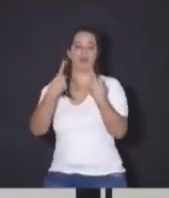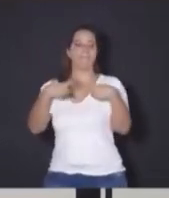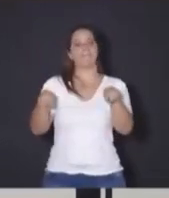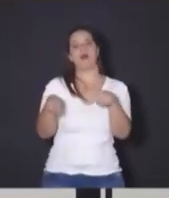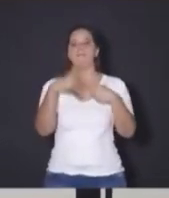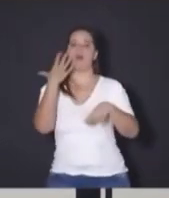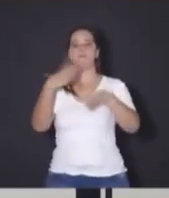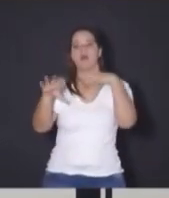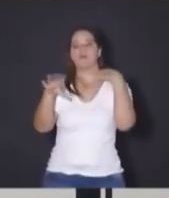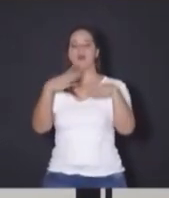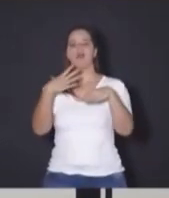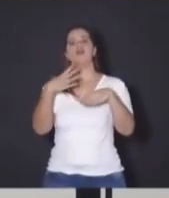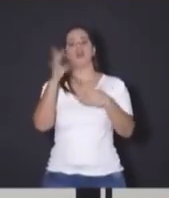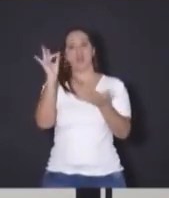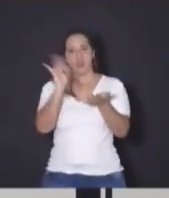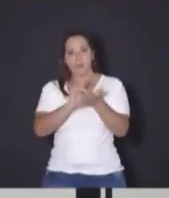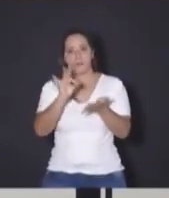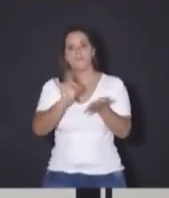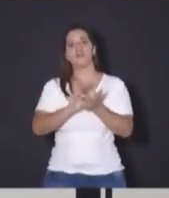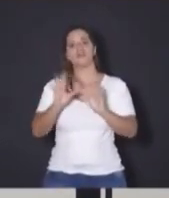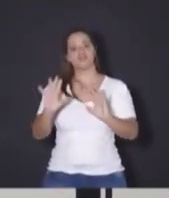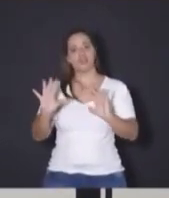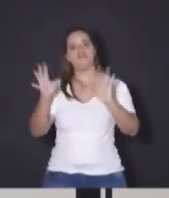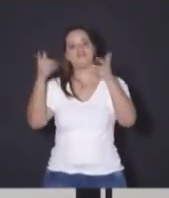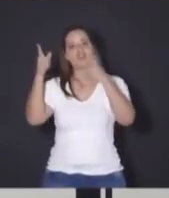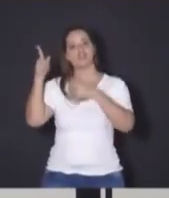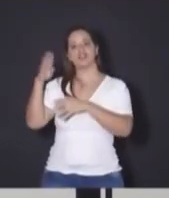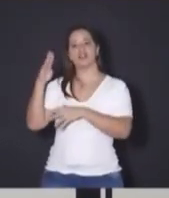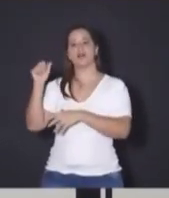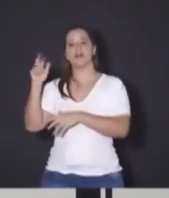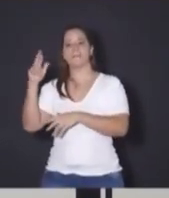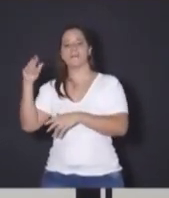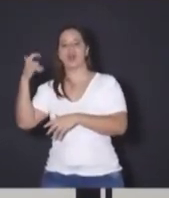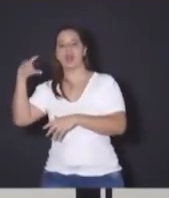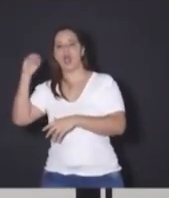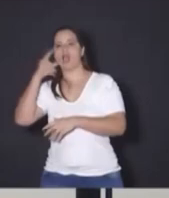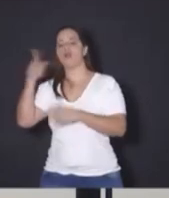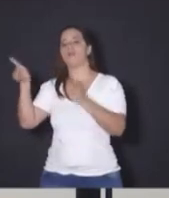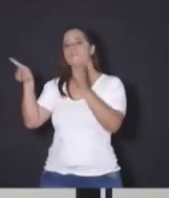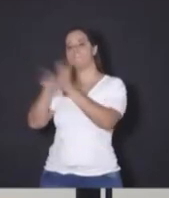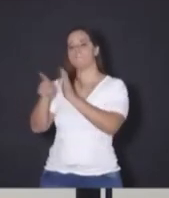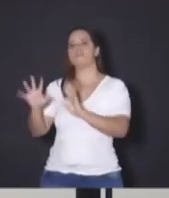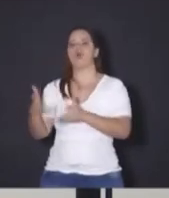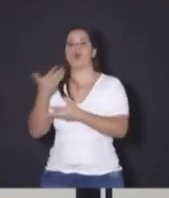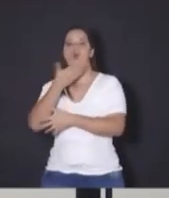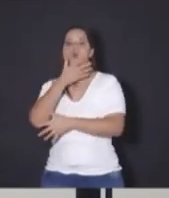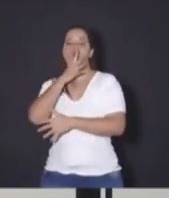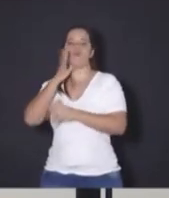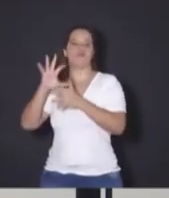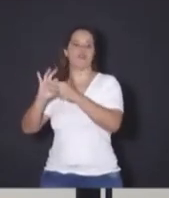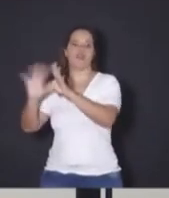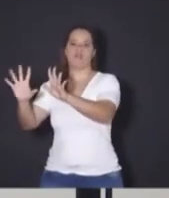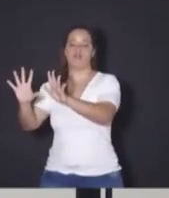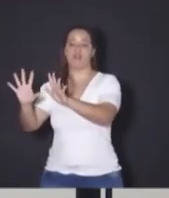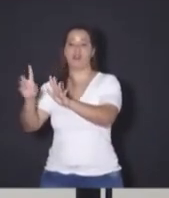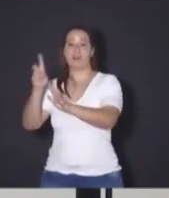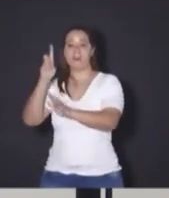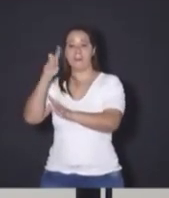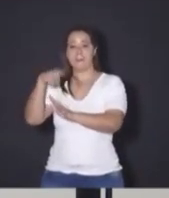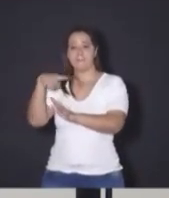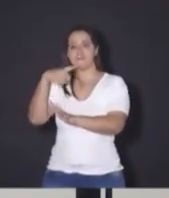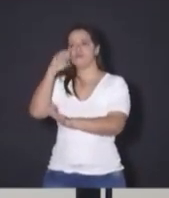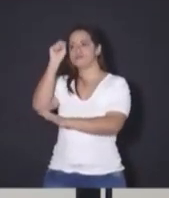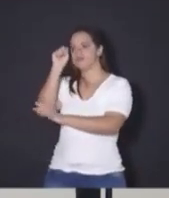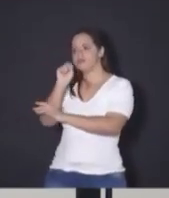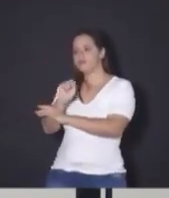cantar. Realmente, a festa no barracão está num contexto público, mas não deixa de ser sagrado, não